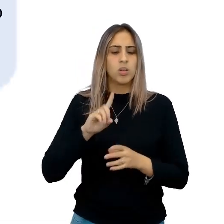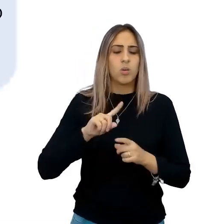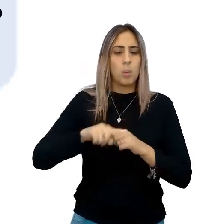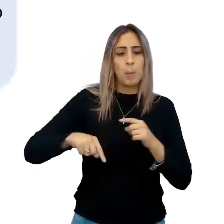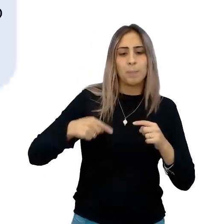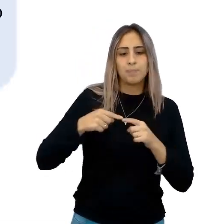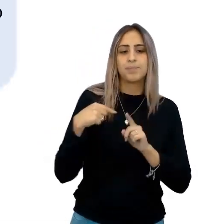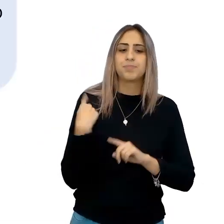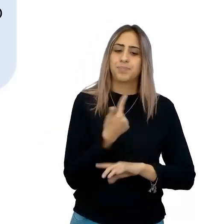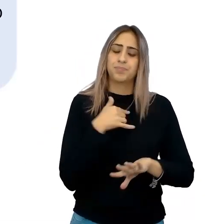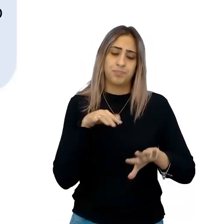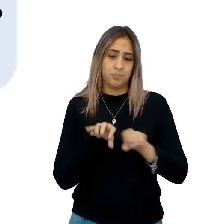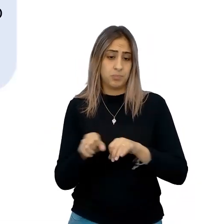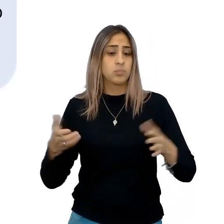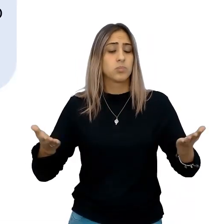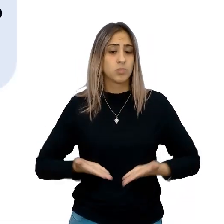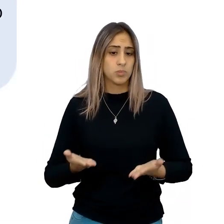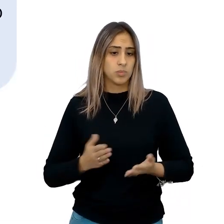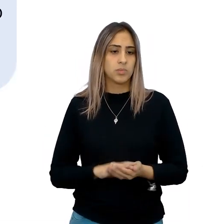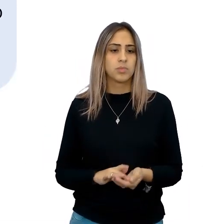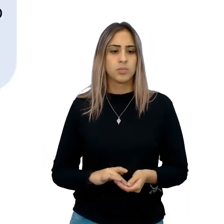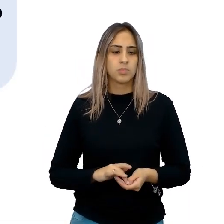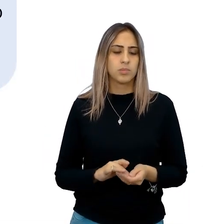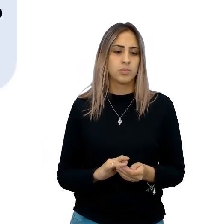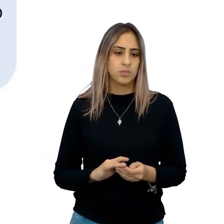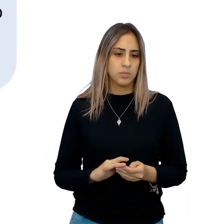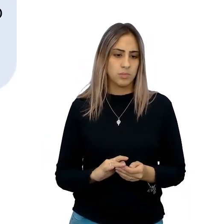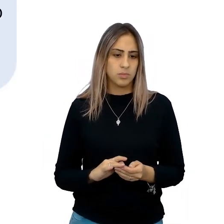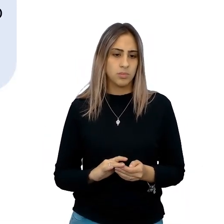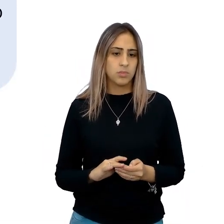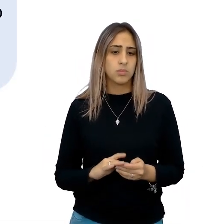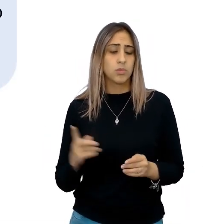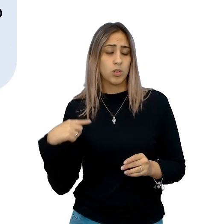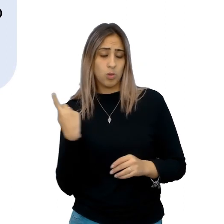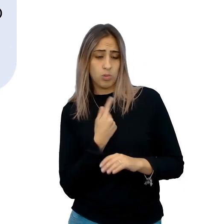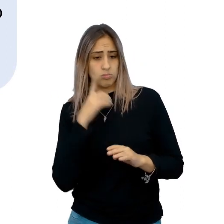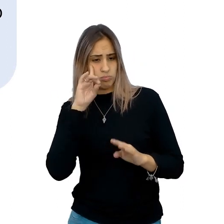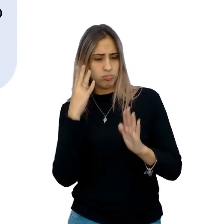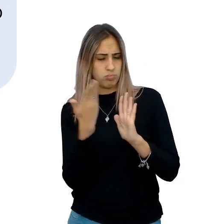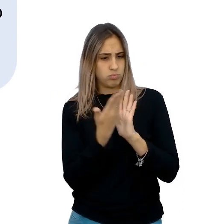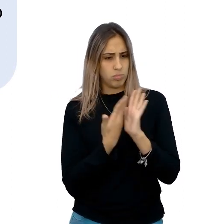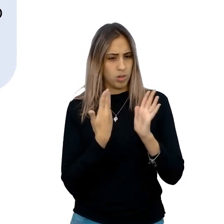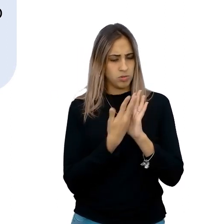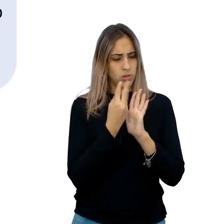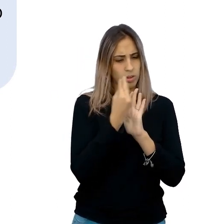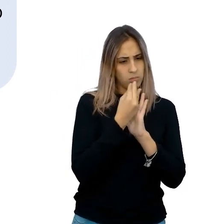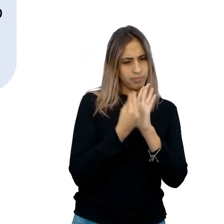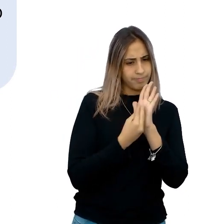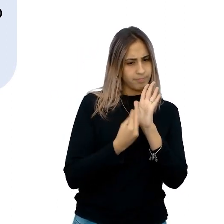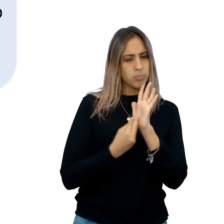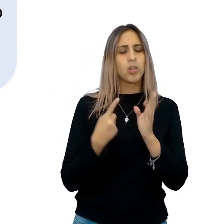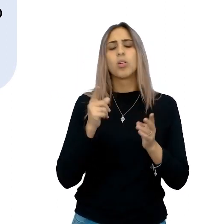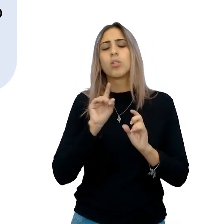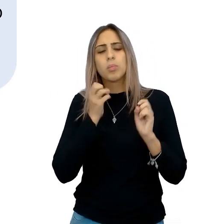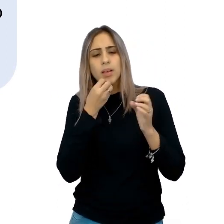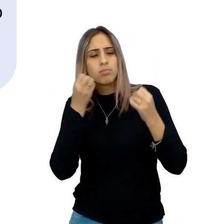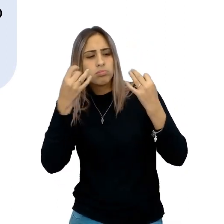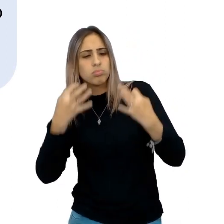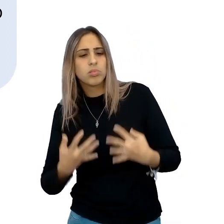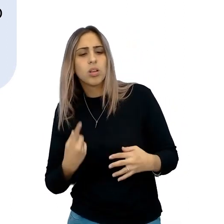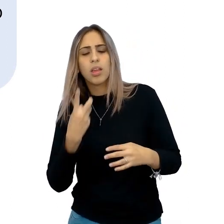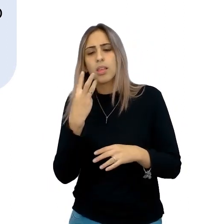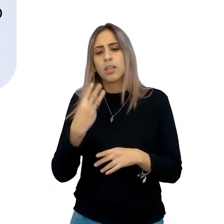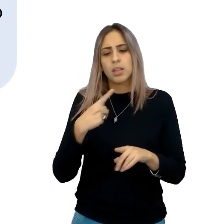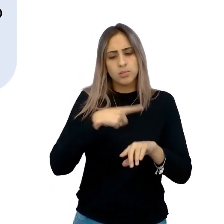da nossa formação de hoje. Trago também a nossa agenda, né, para deixar bem explicadinho como serão os passos, aqui os